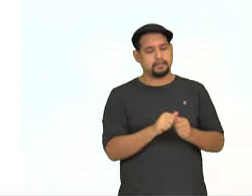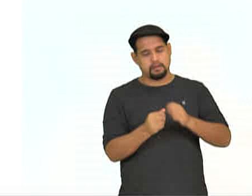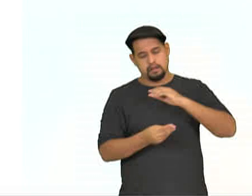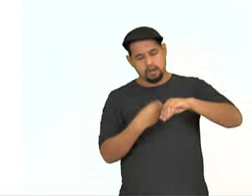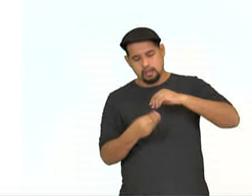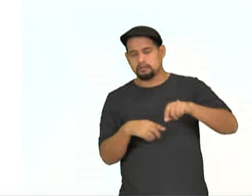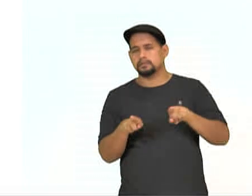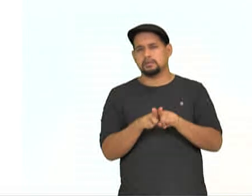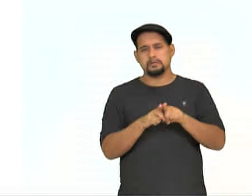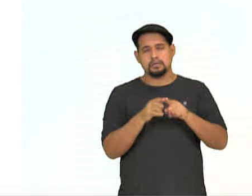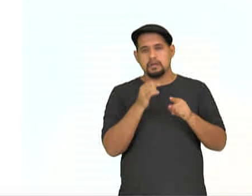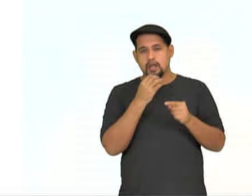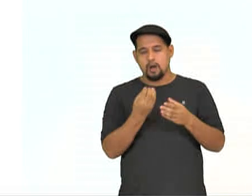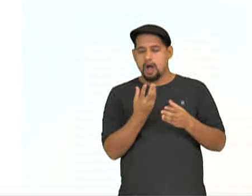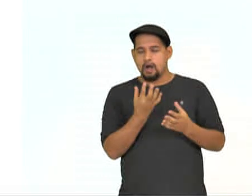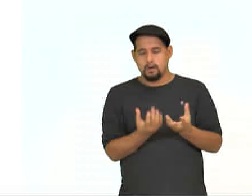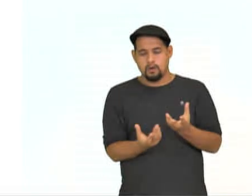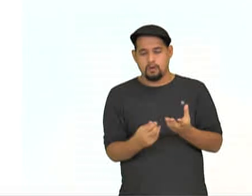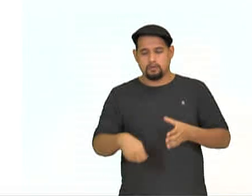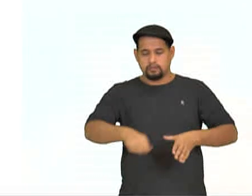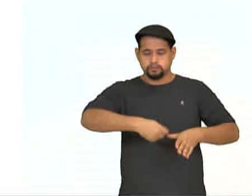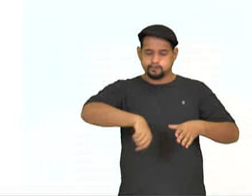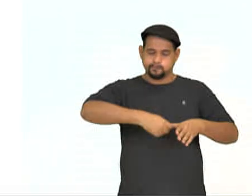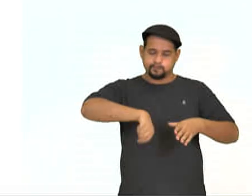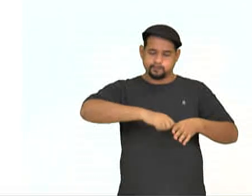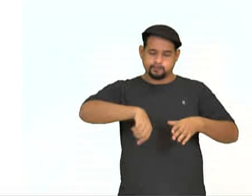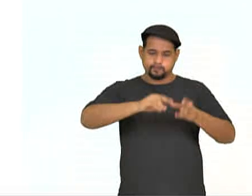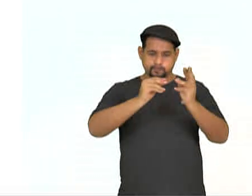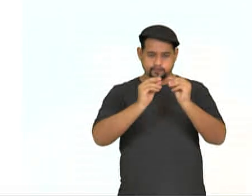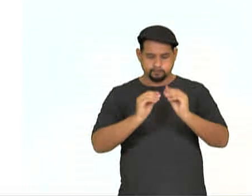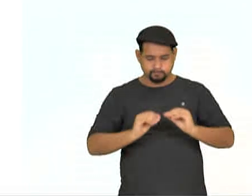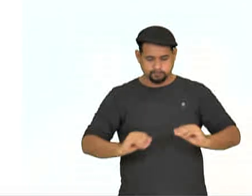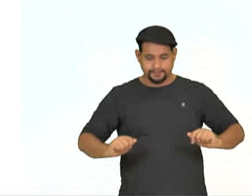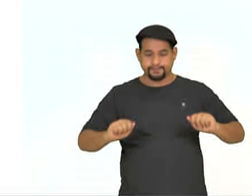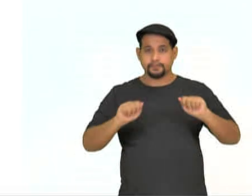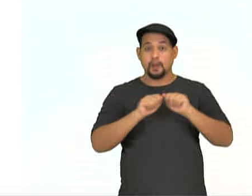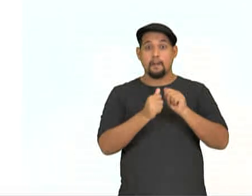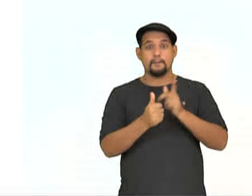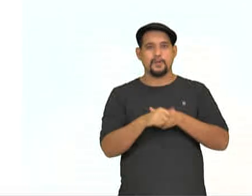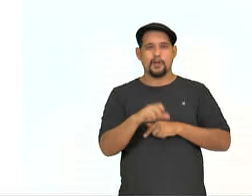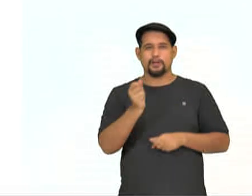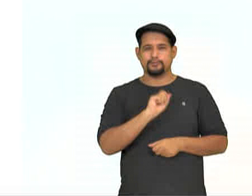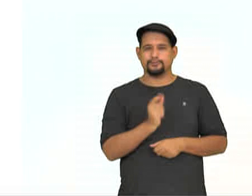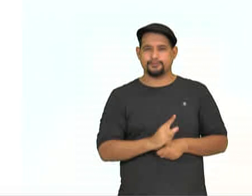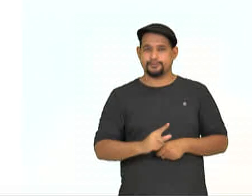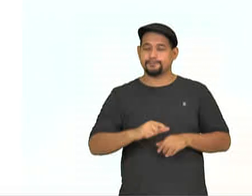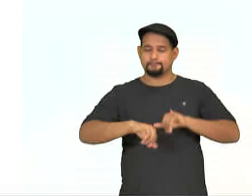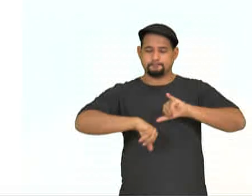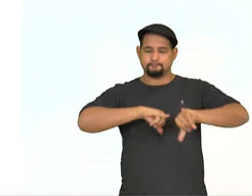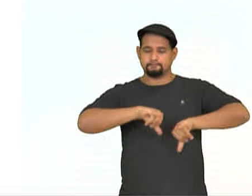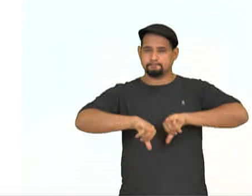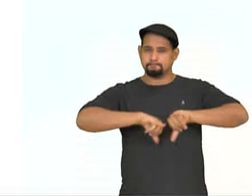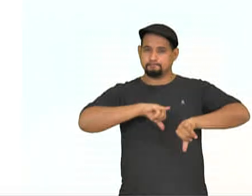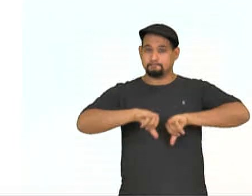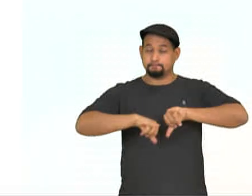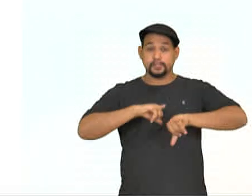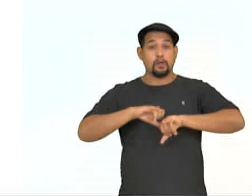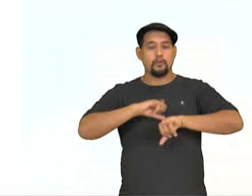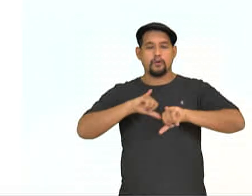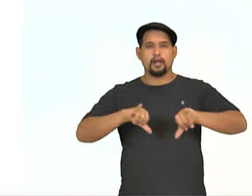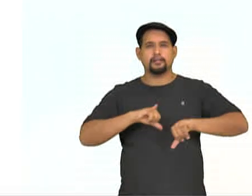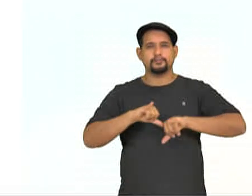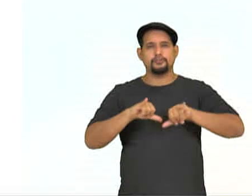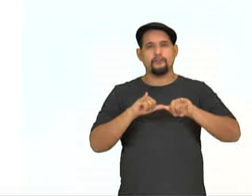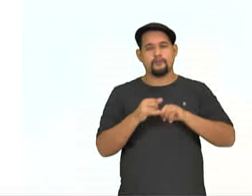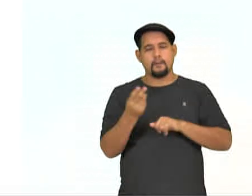e aqueceram esses elementos se fundiram e produziram o primeiro azul por processo químico. Então agora o azul ficou um